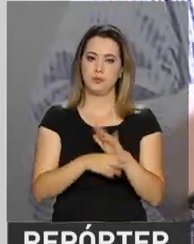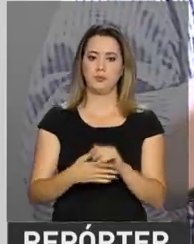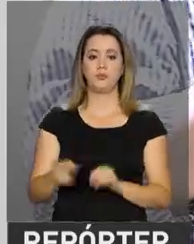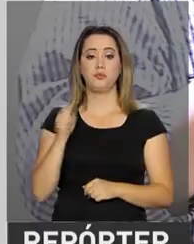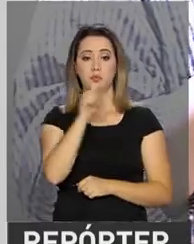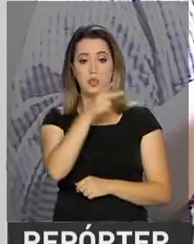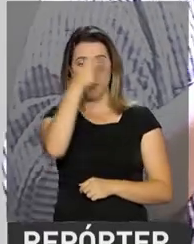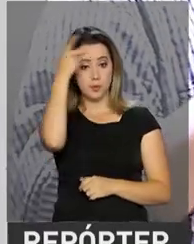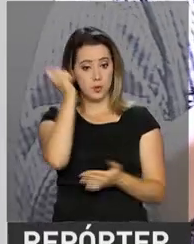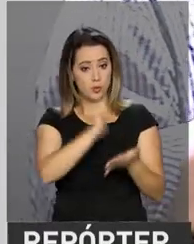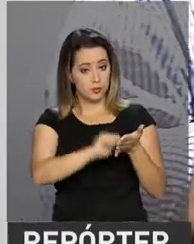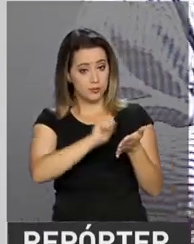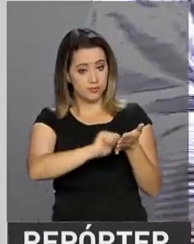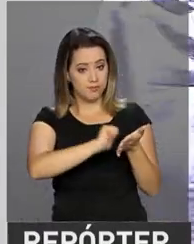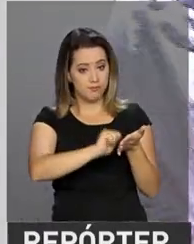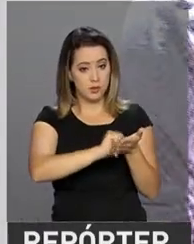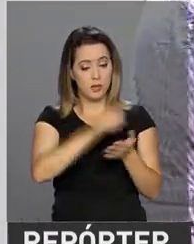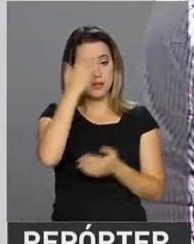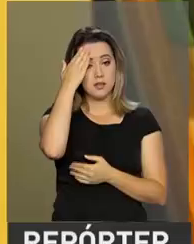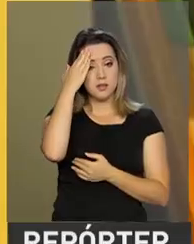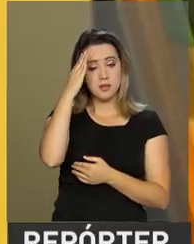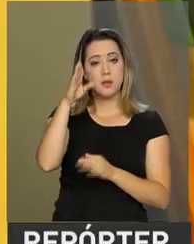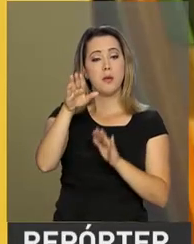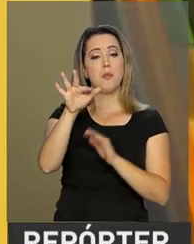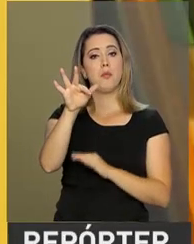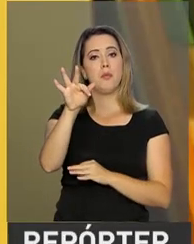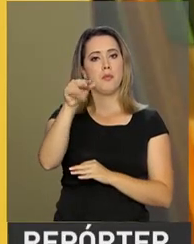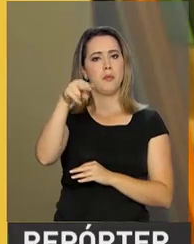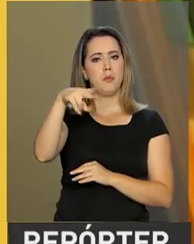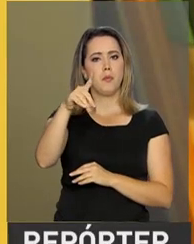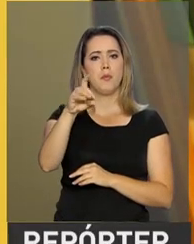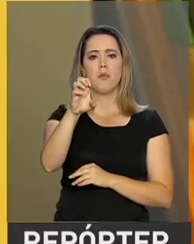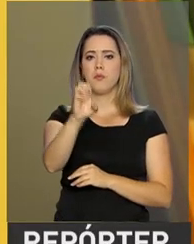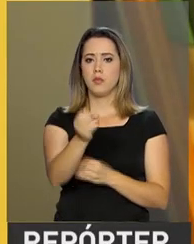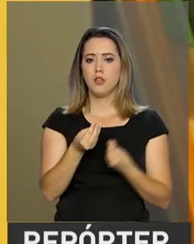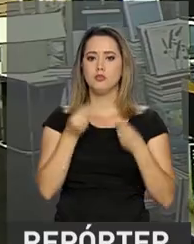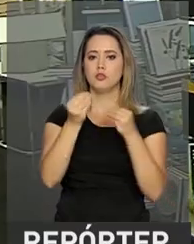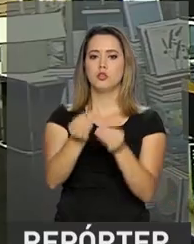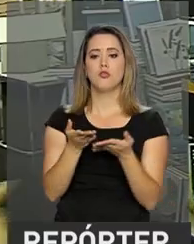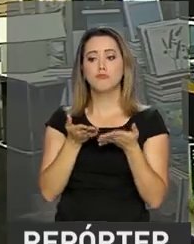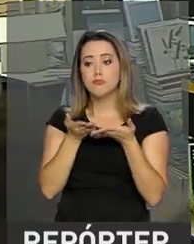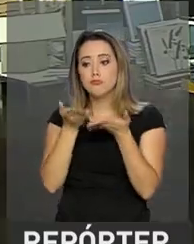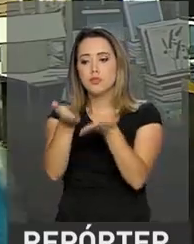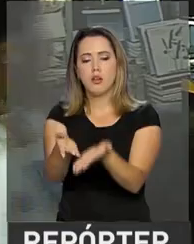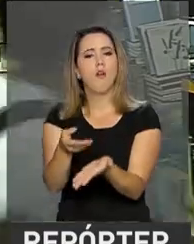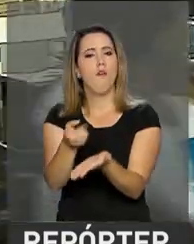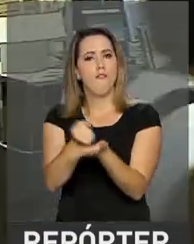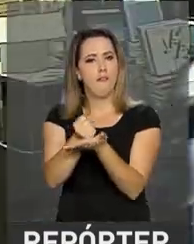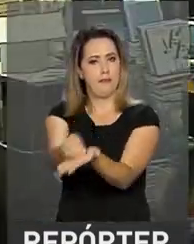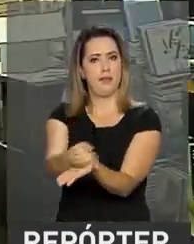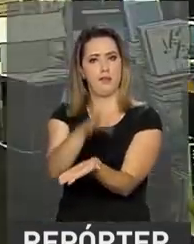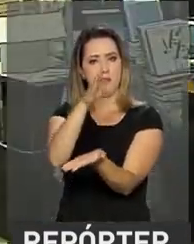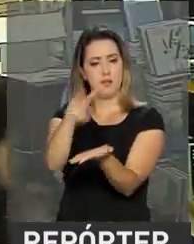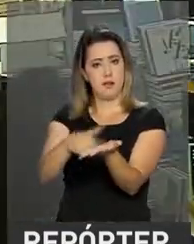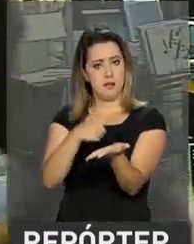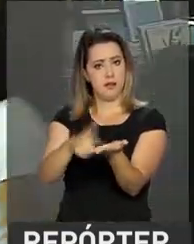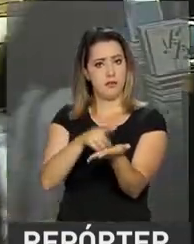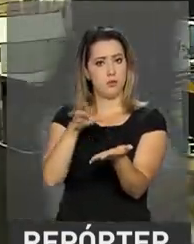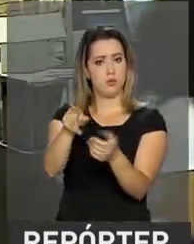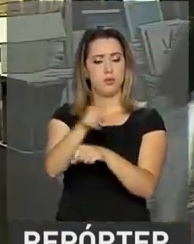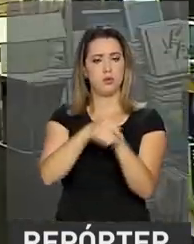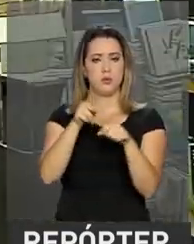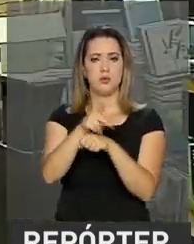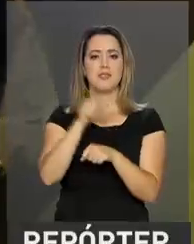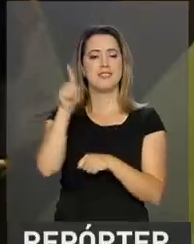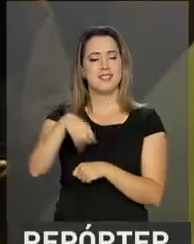escritor, saber que o Programa Nacional do Livro Didático torna suas obras mais acessíveis para pequenos leitores de todo o país não